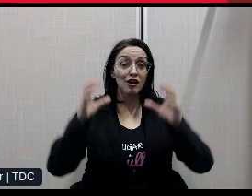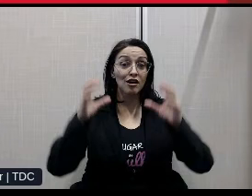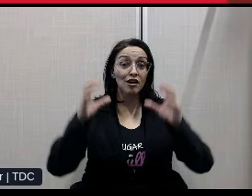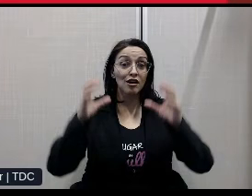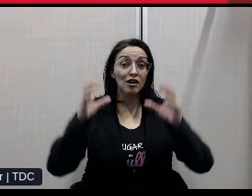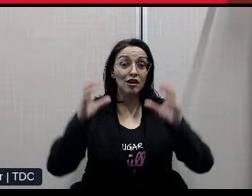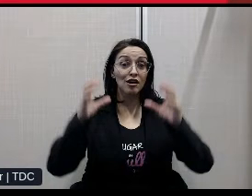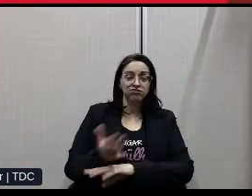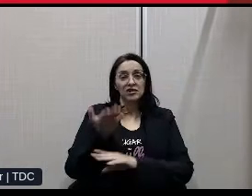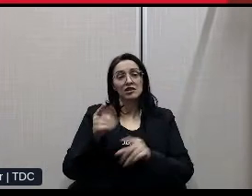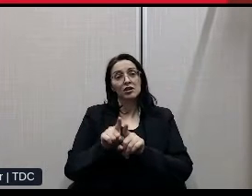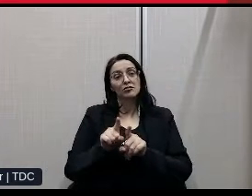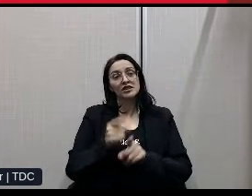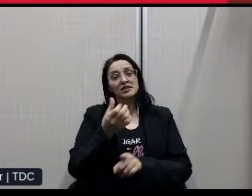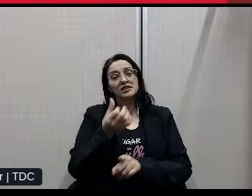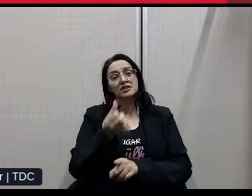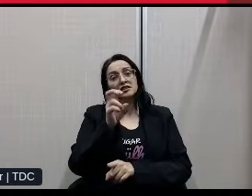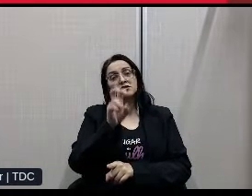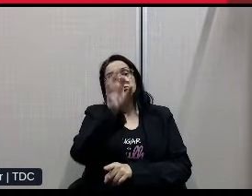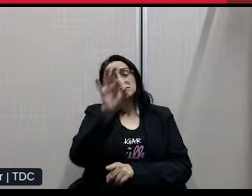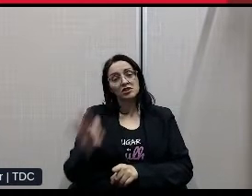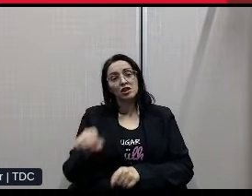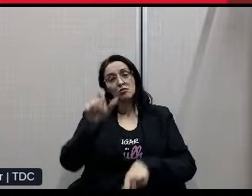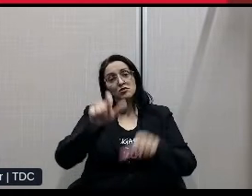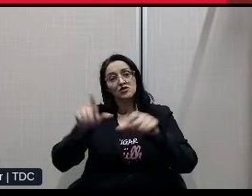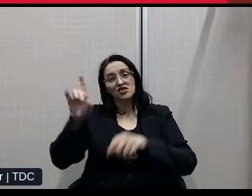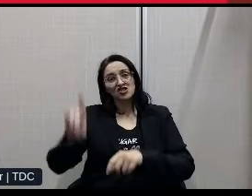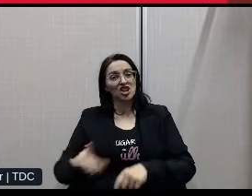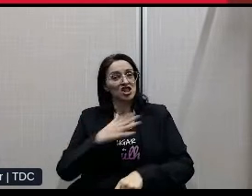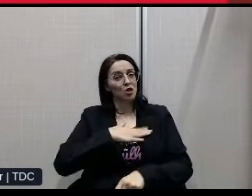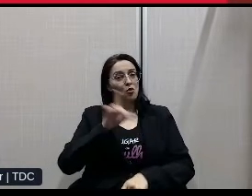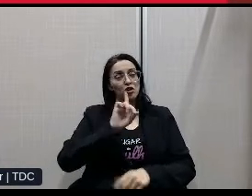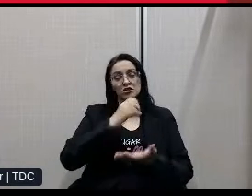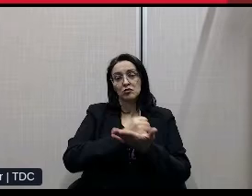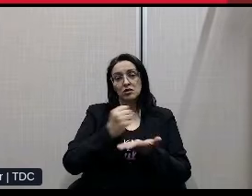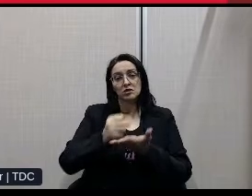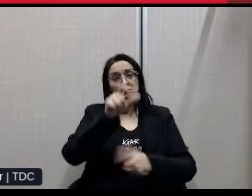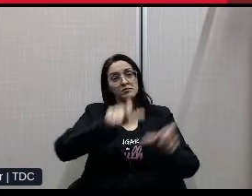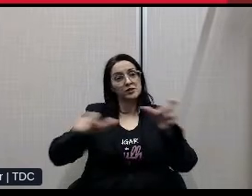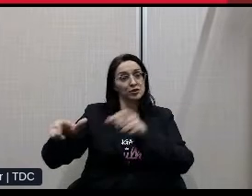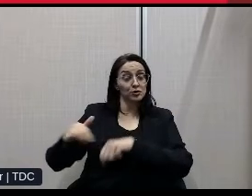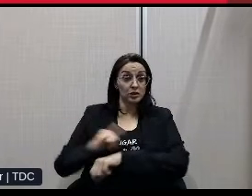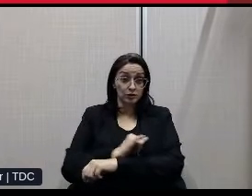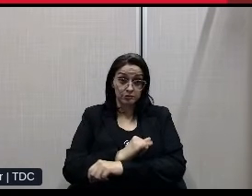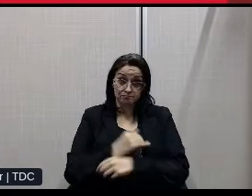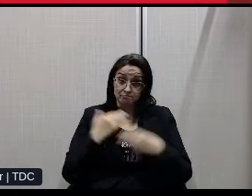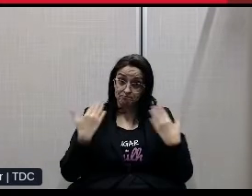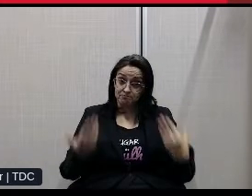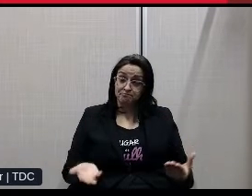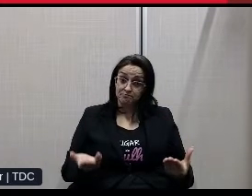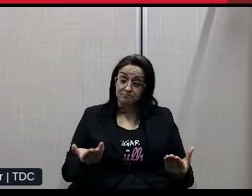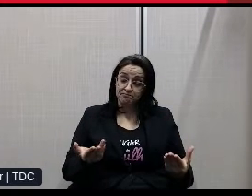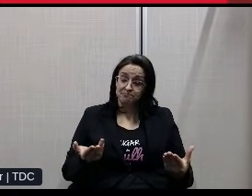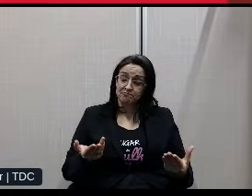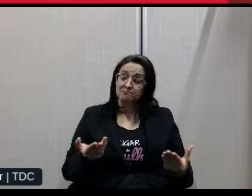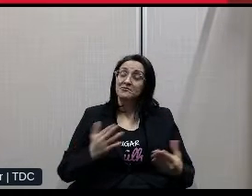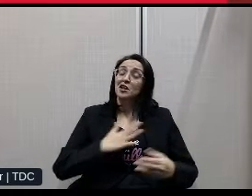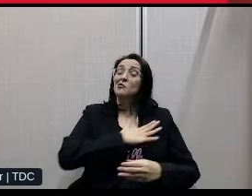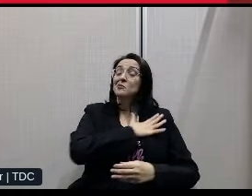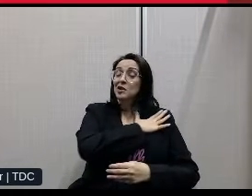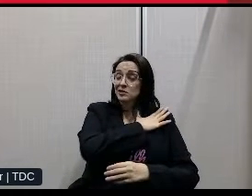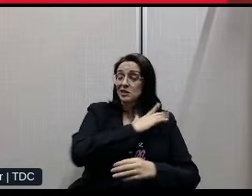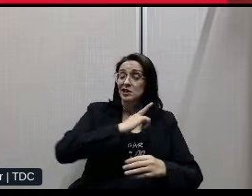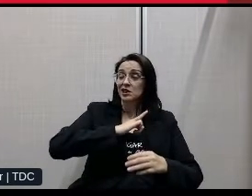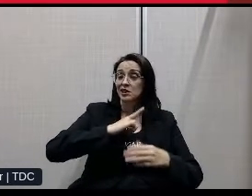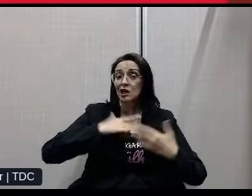e 65% dos executivos não gosta de contratar pessoas gordas, temos nas mãos um preconceito que gera um